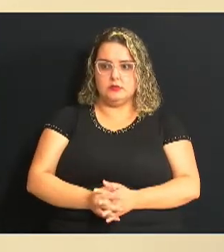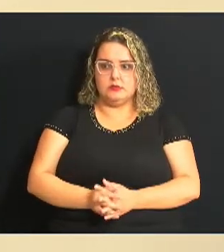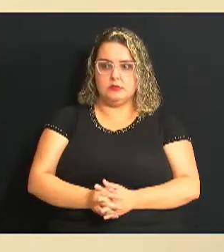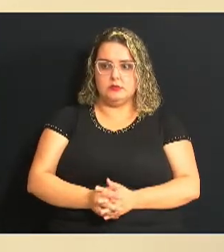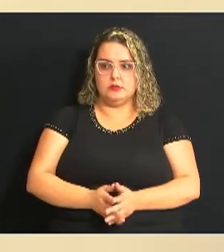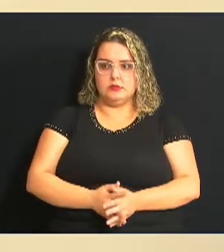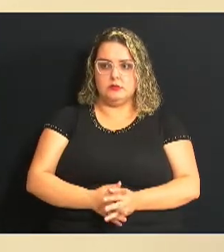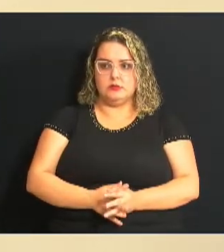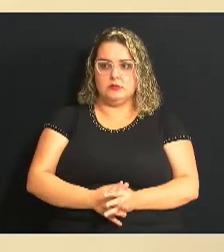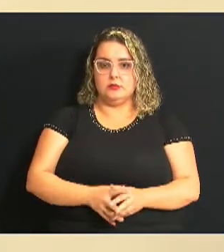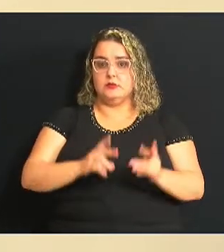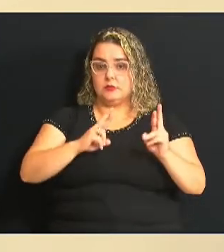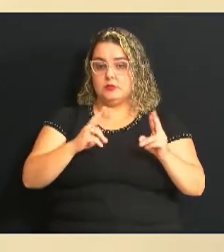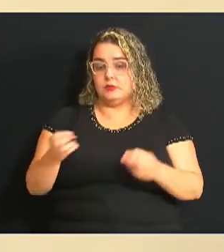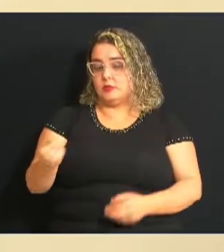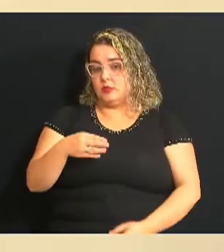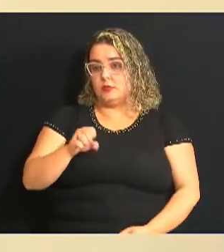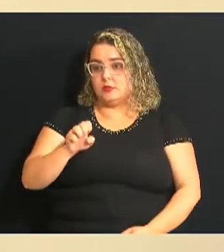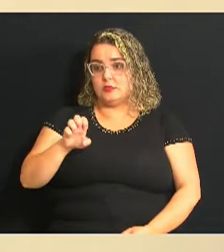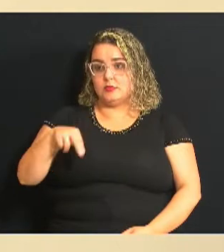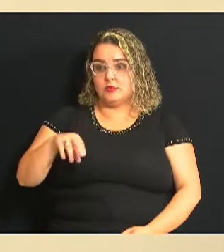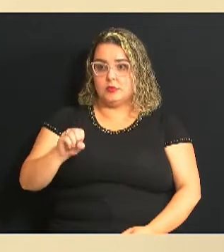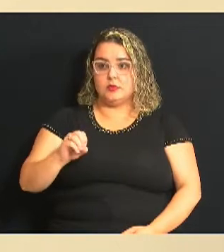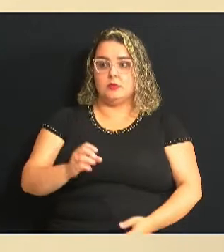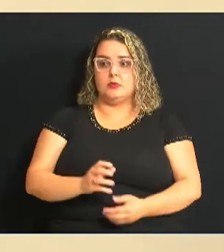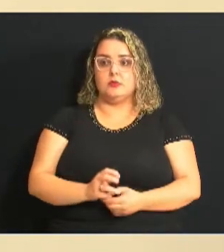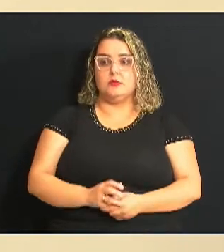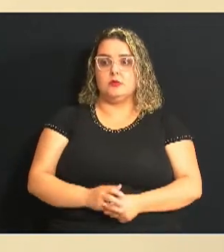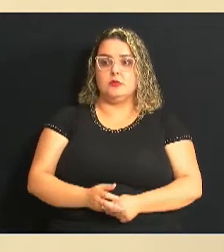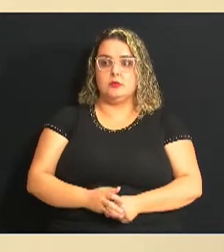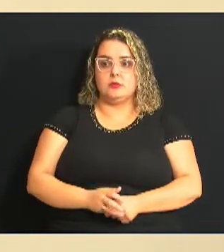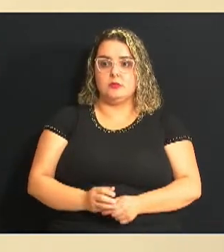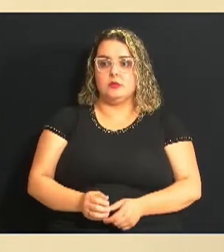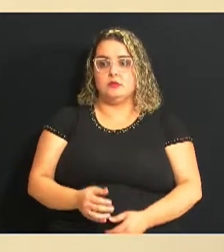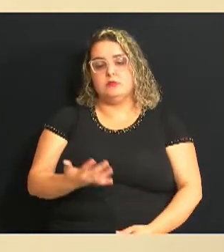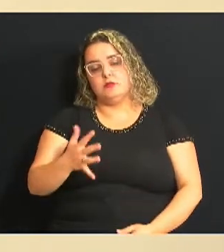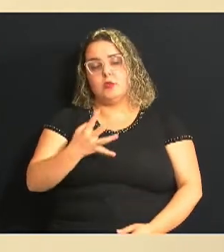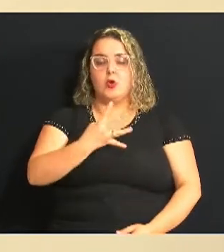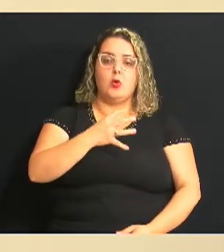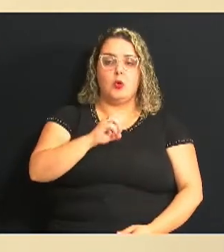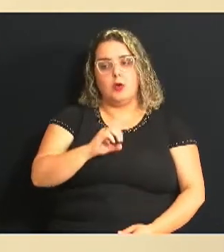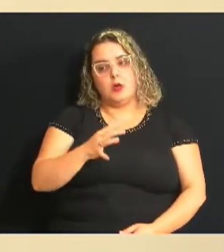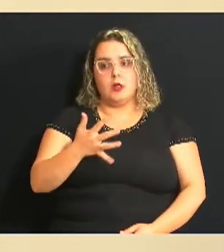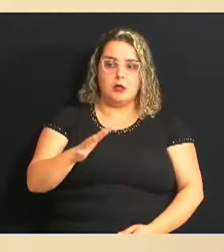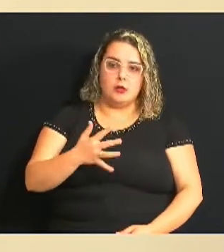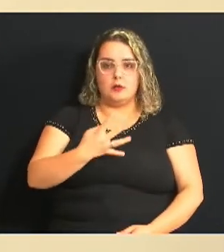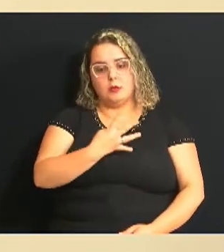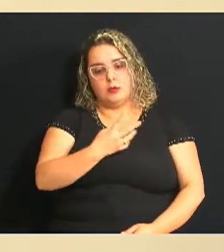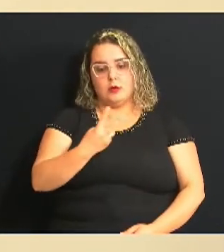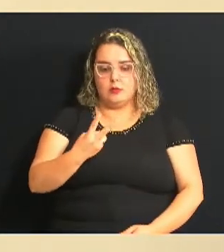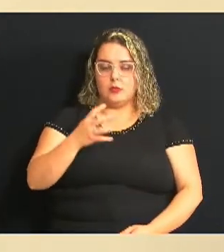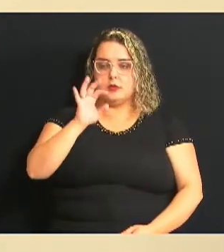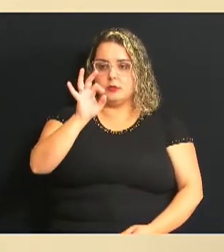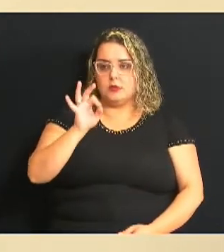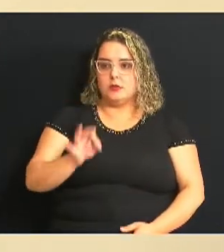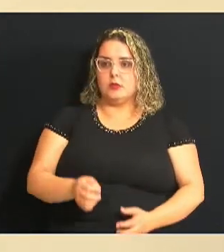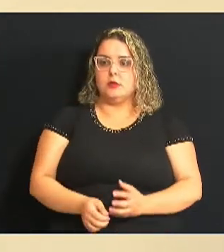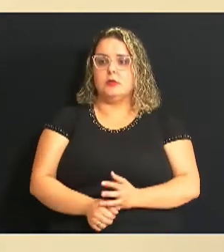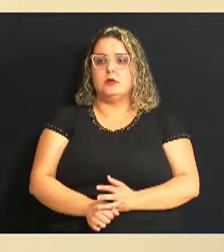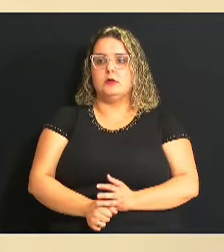novo censo, mas a indicação é que está entre 40% a 42%